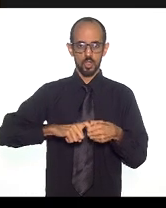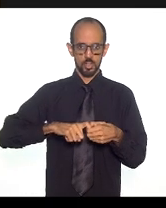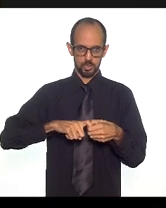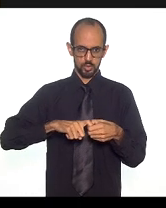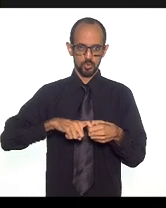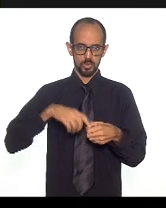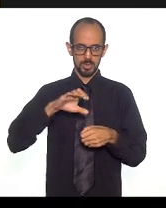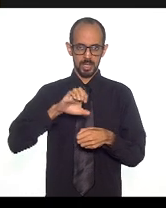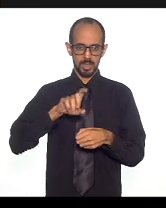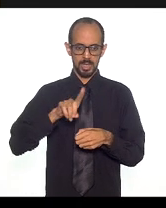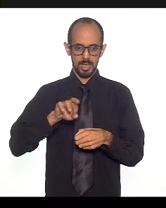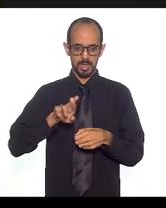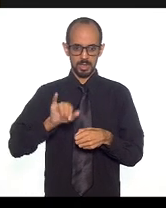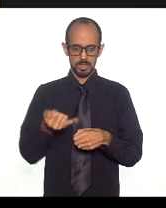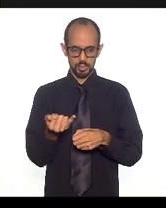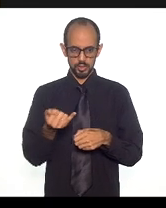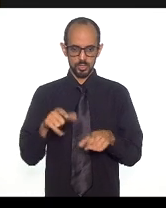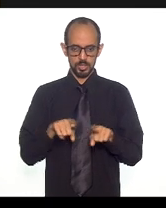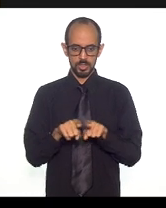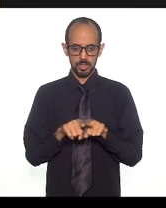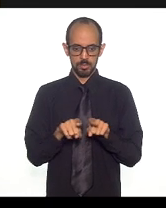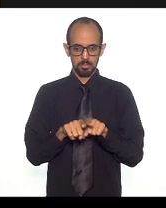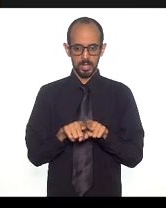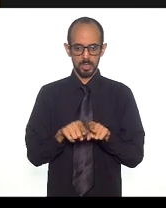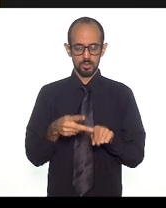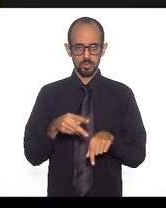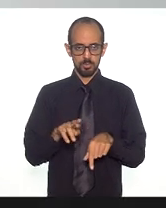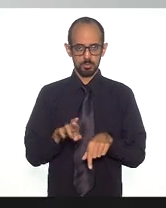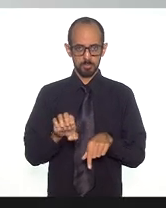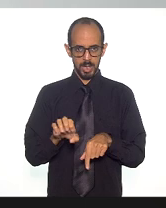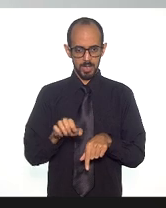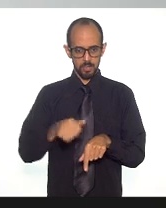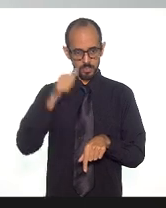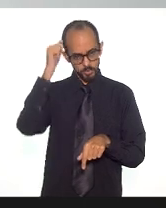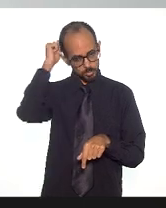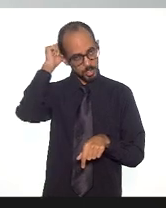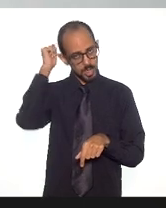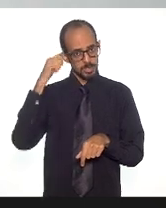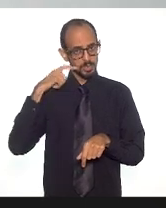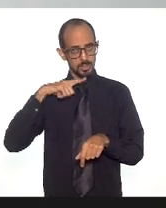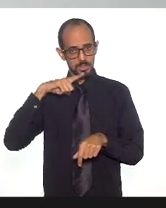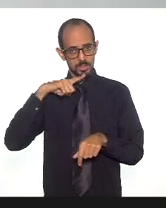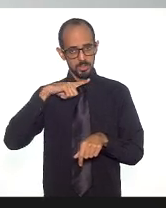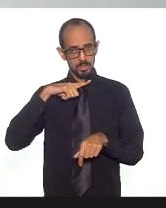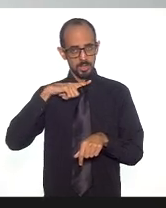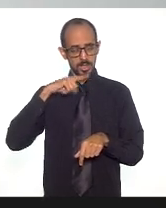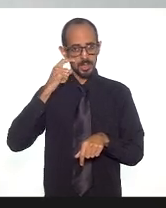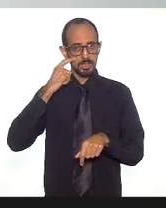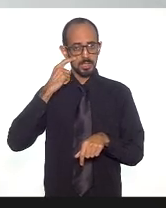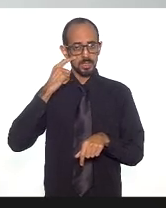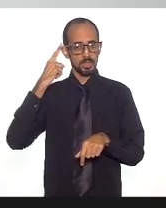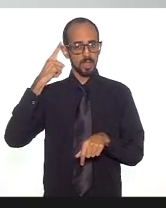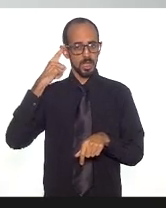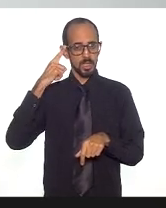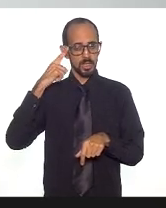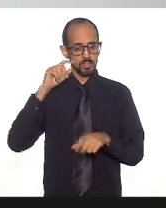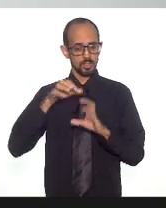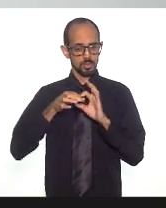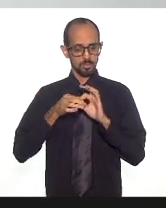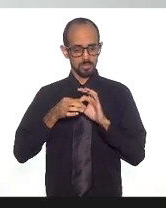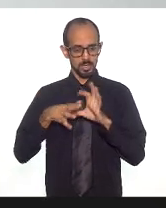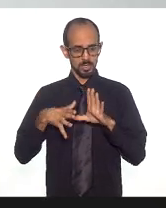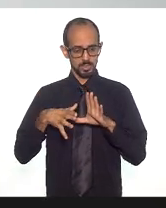pré-vestibulares que, né, levam essa perspectiva de democratização do acesso ao ensino superior